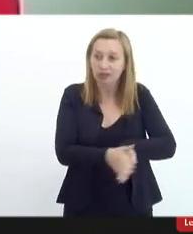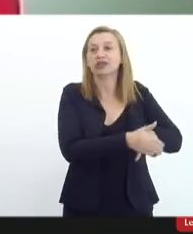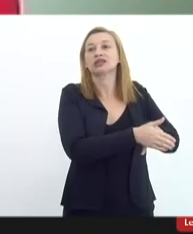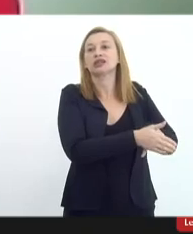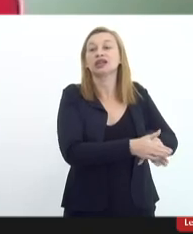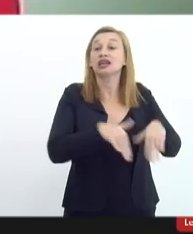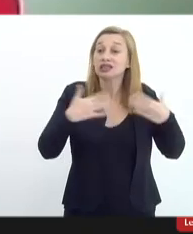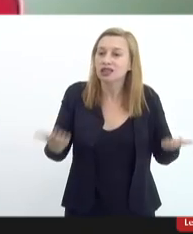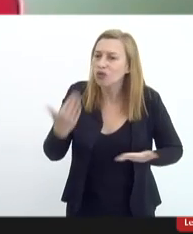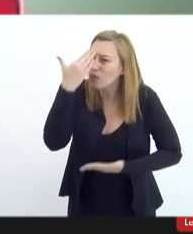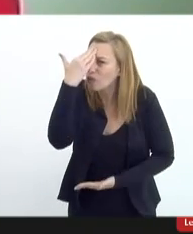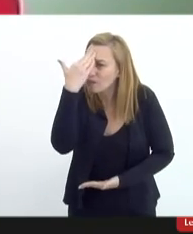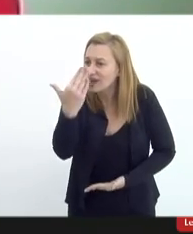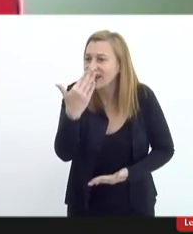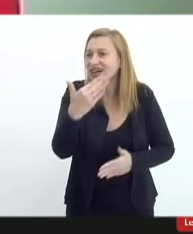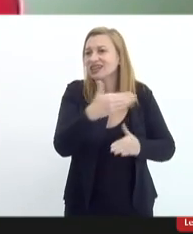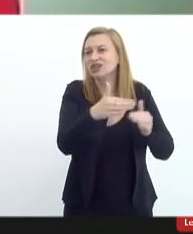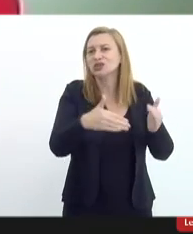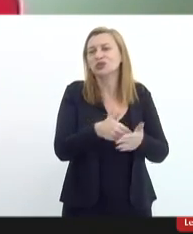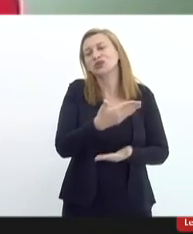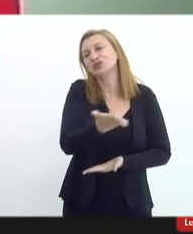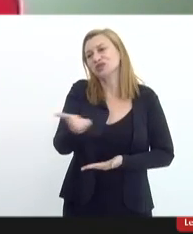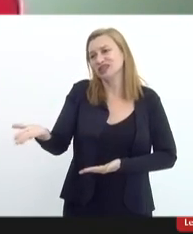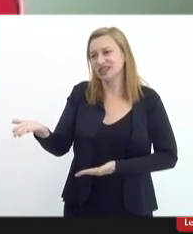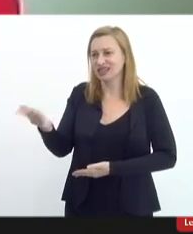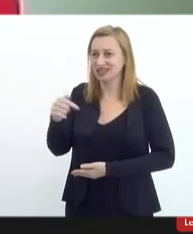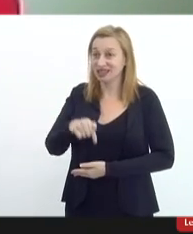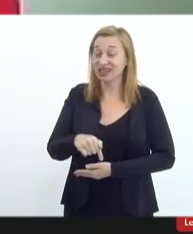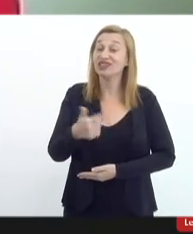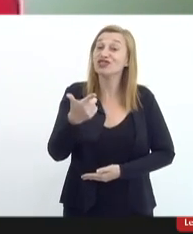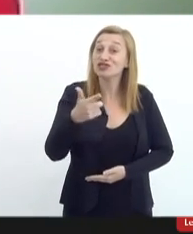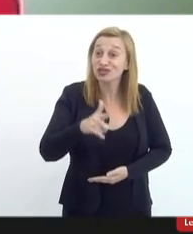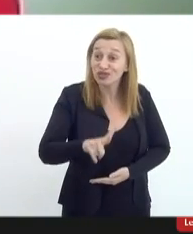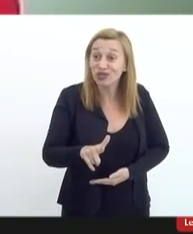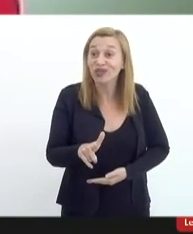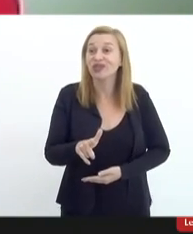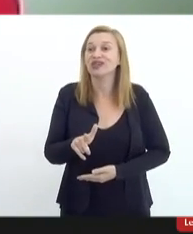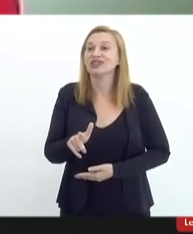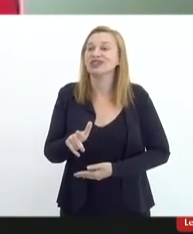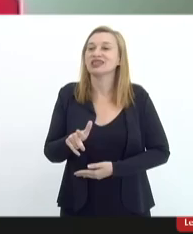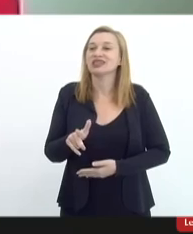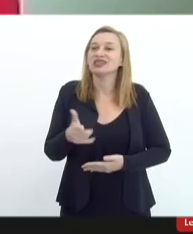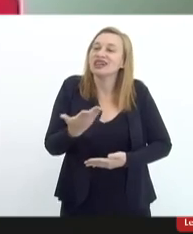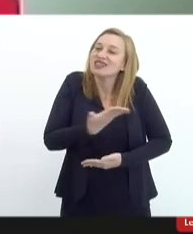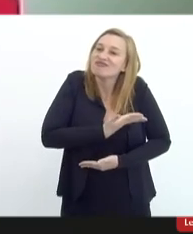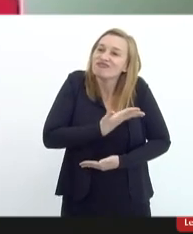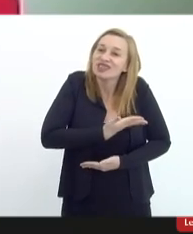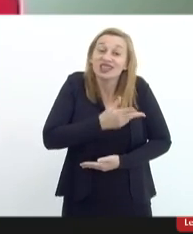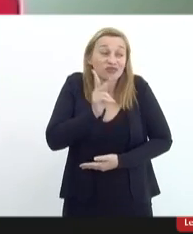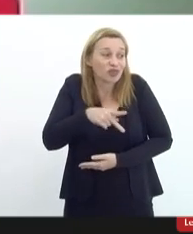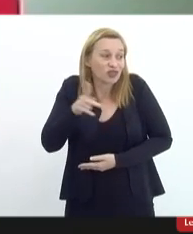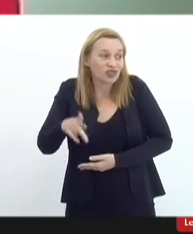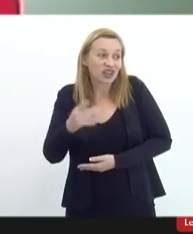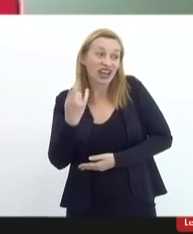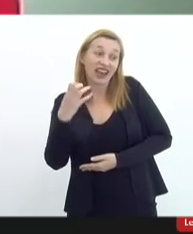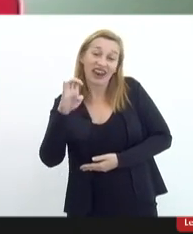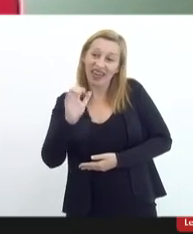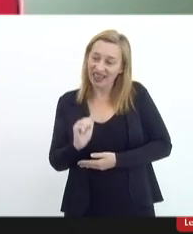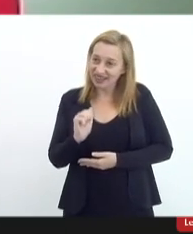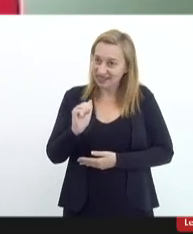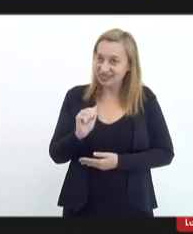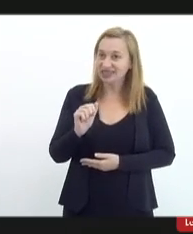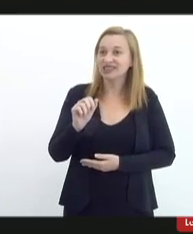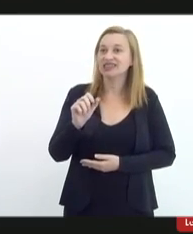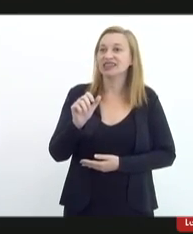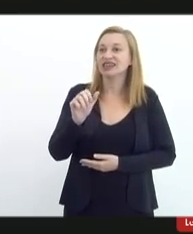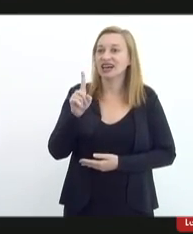Então, muitíssimo obrigada a todos presentes aqui, mais uma vez, a nossa queridíssima professora Helena Teodoro, aí